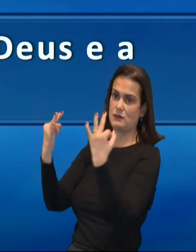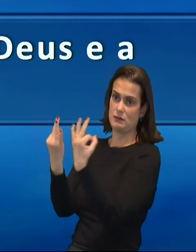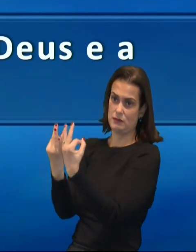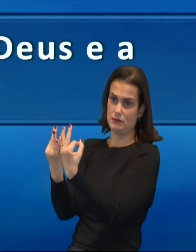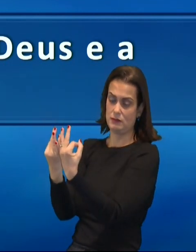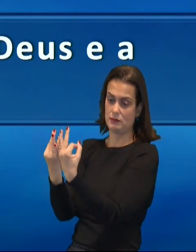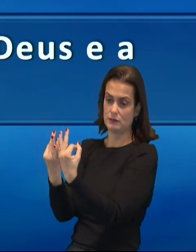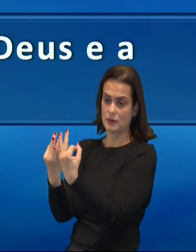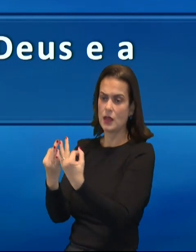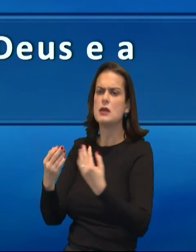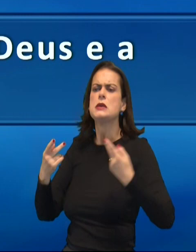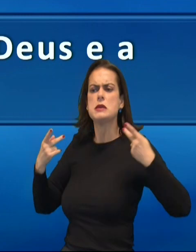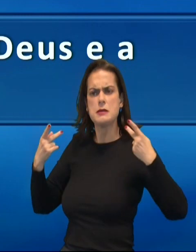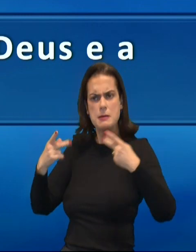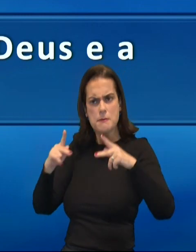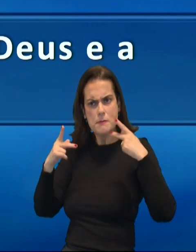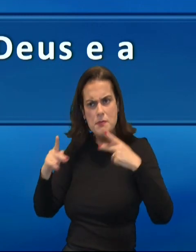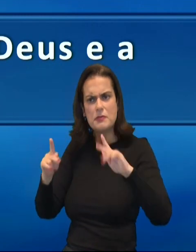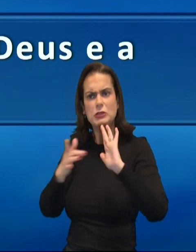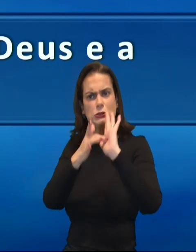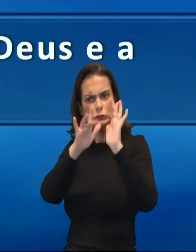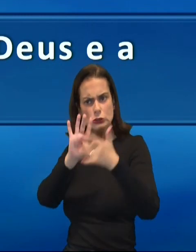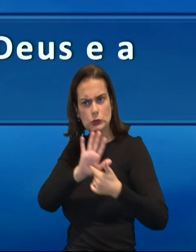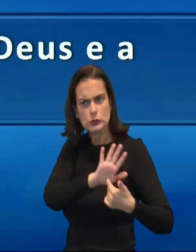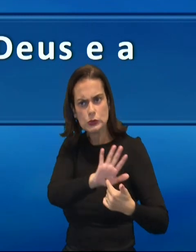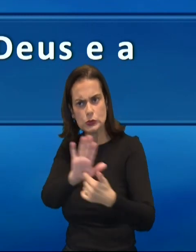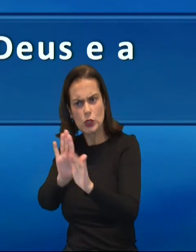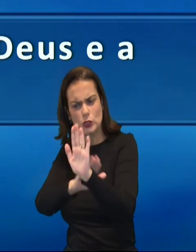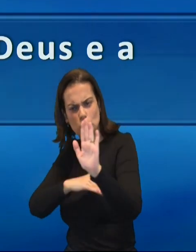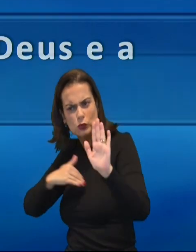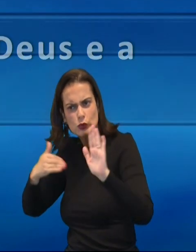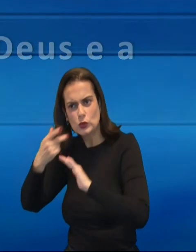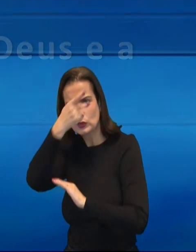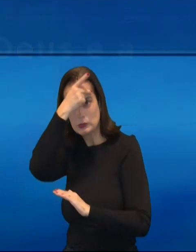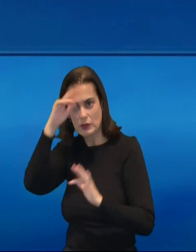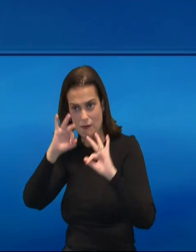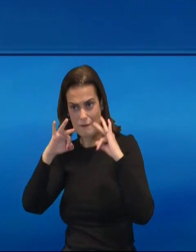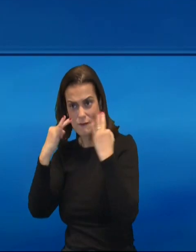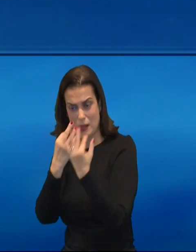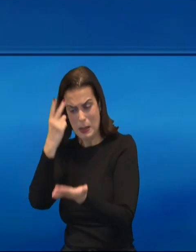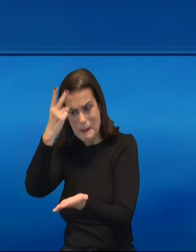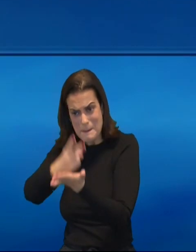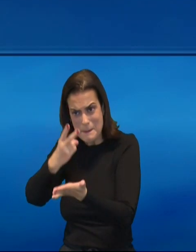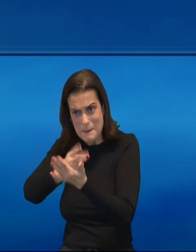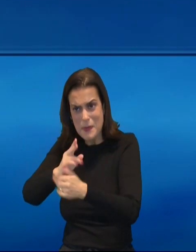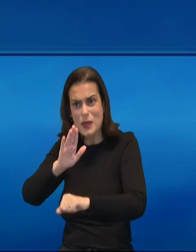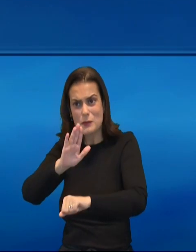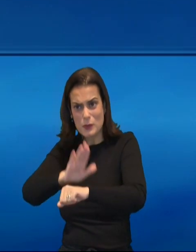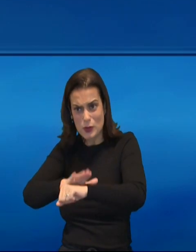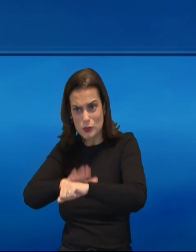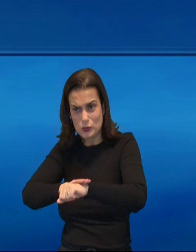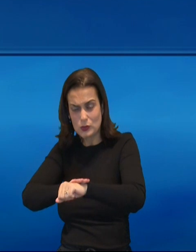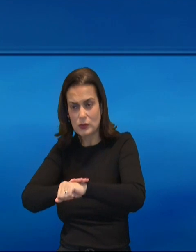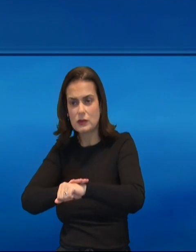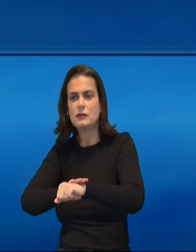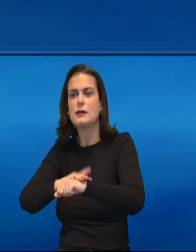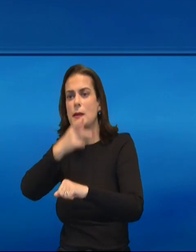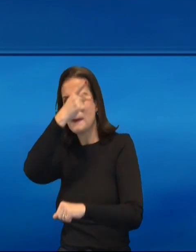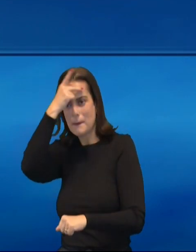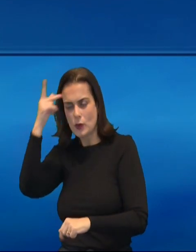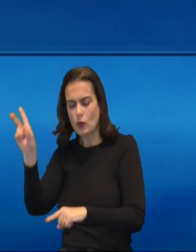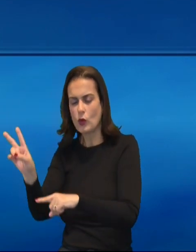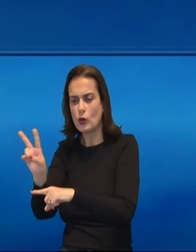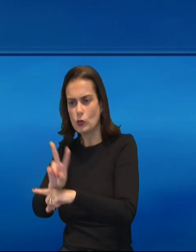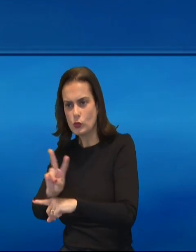E lhe pregaram a palavra de Deus e a todos os de sua casa. Naquela mesma hora da noite, cuidando deles, lavou-lhes